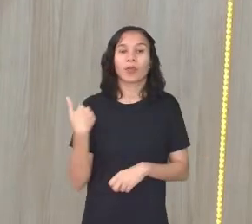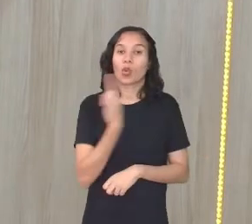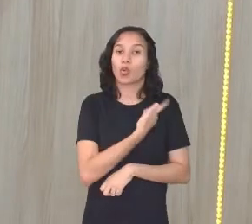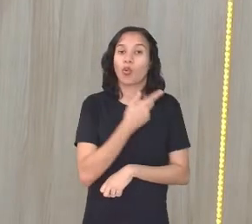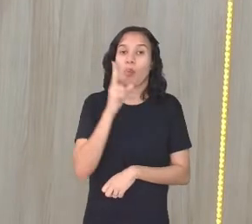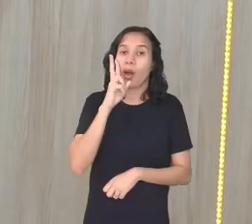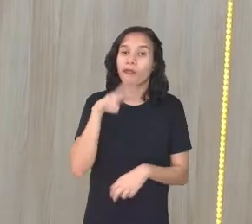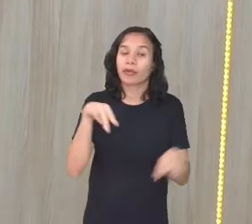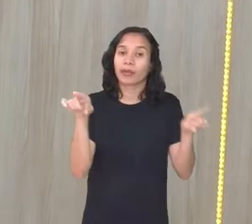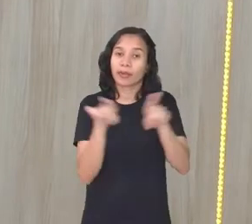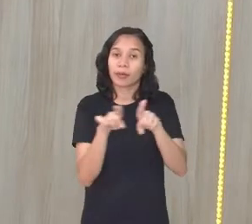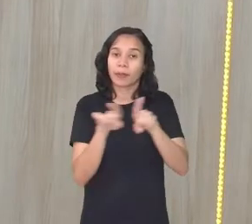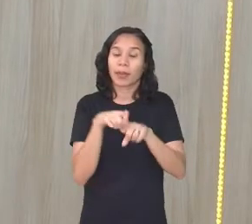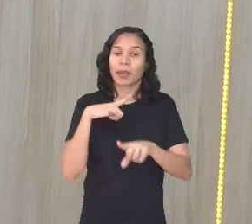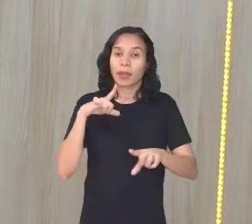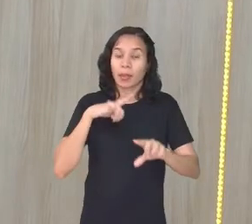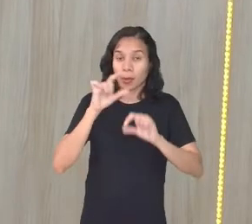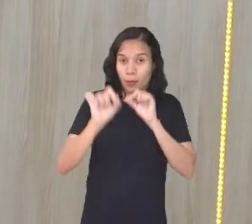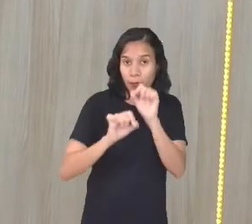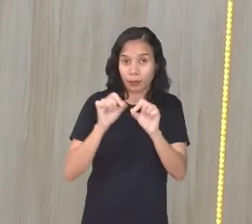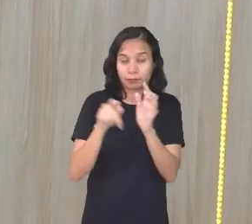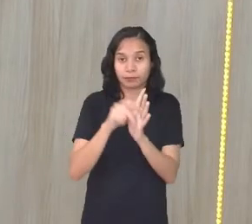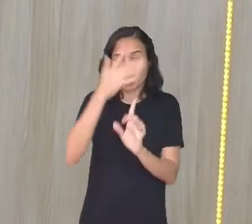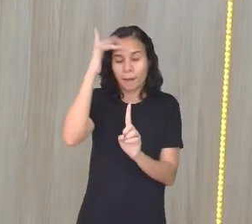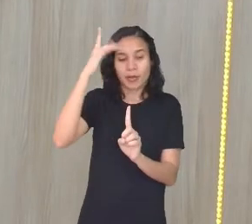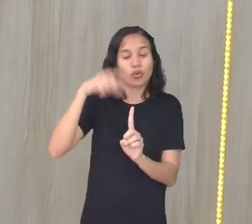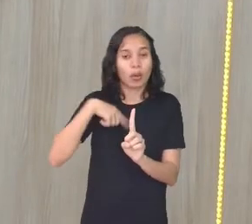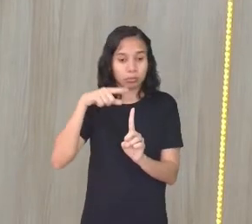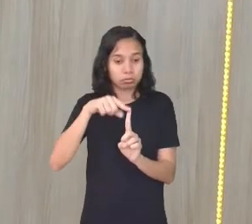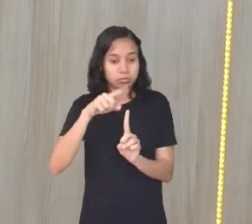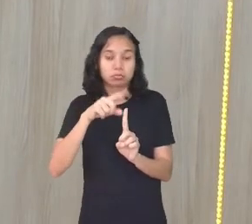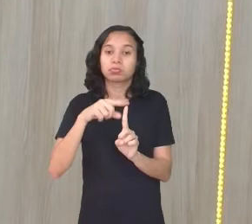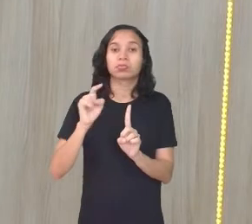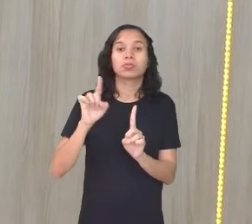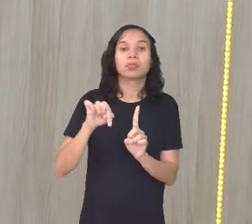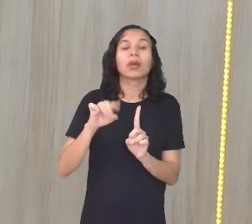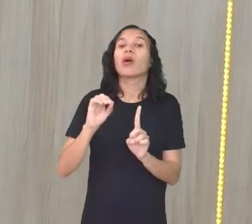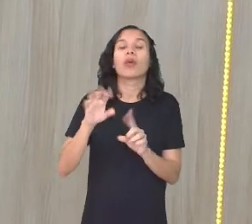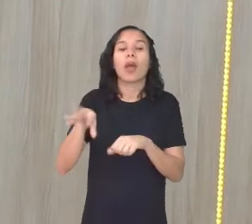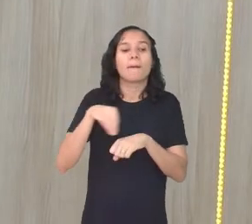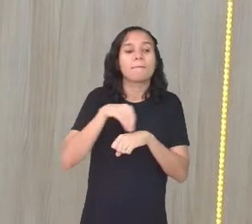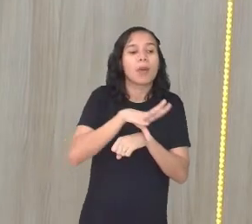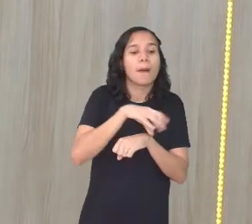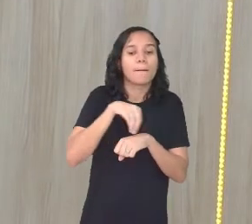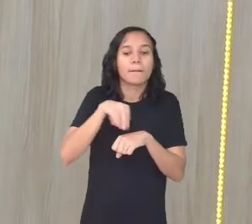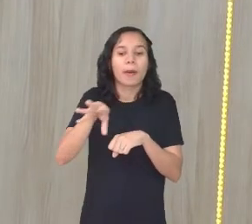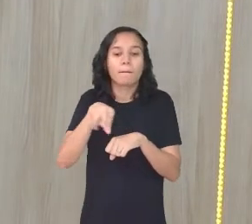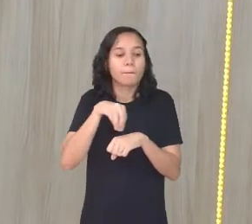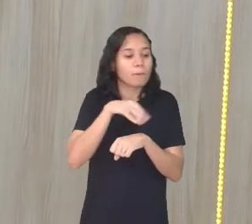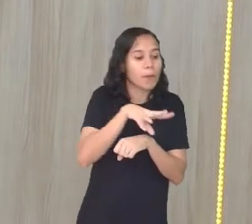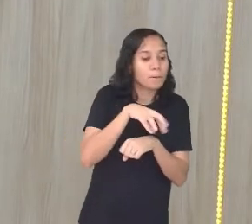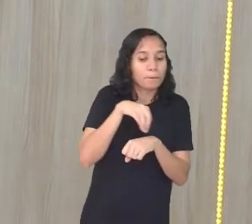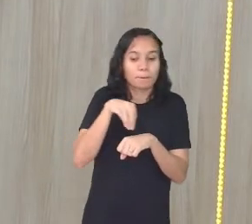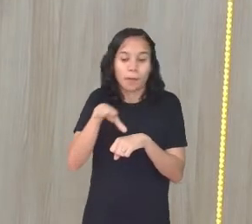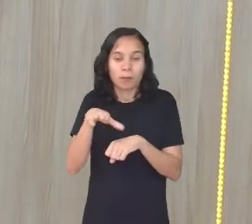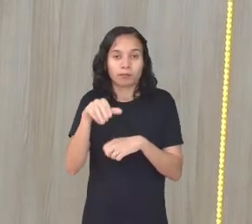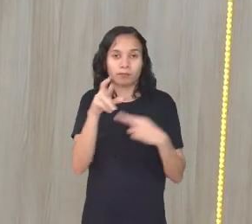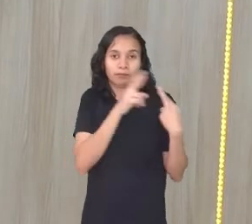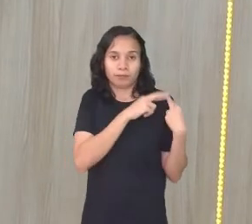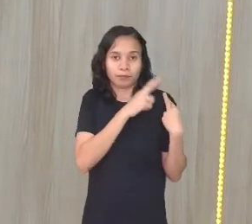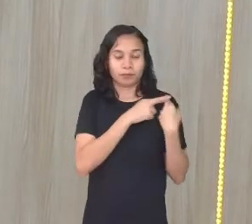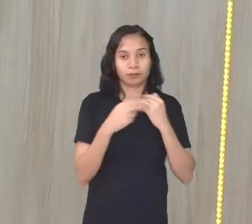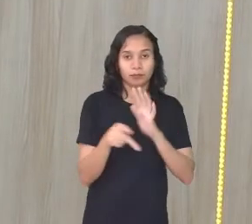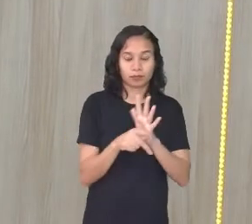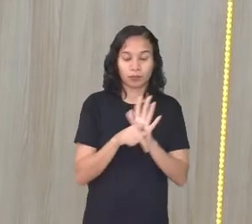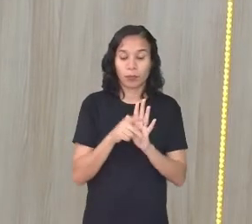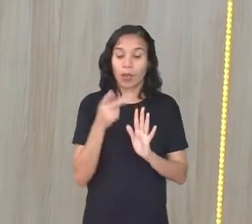que a gente tem, geralmente, o mediador, né? Que é aquela pessoa que está responsável por dizer quais são